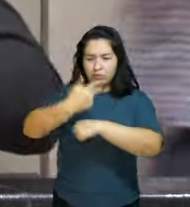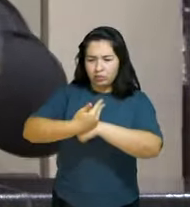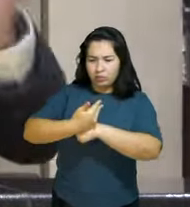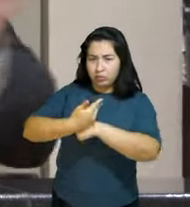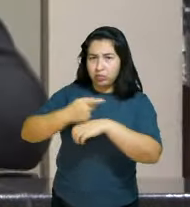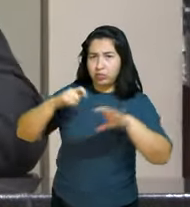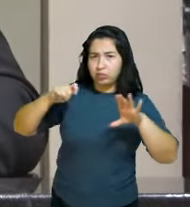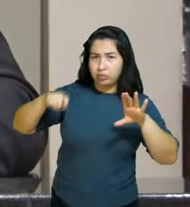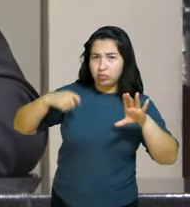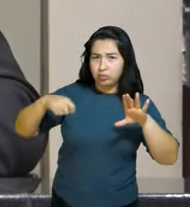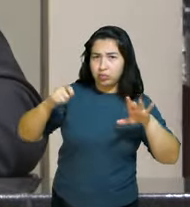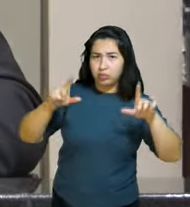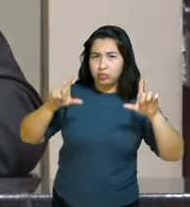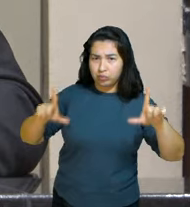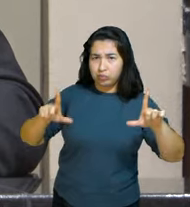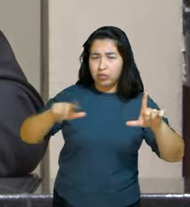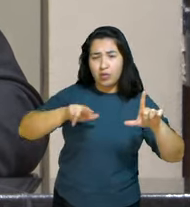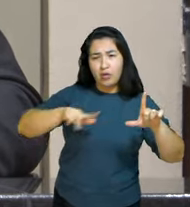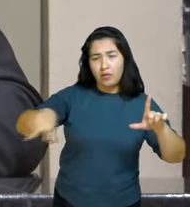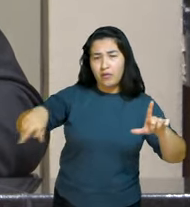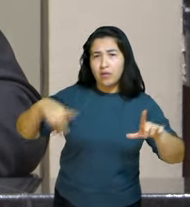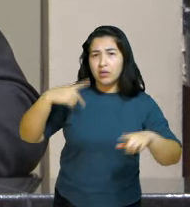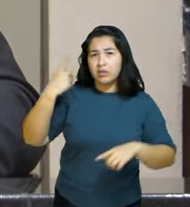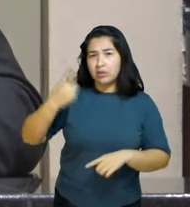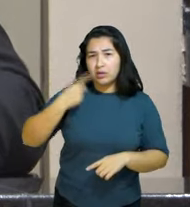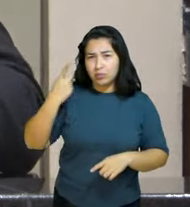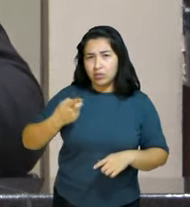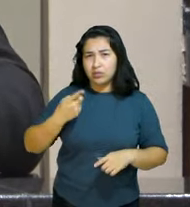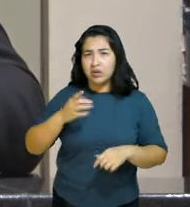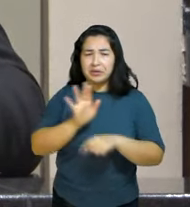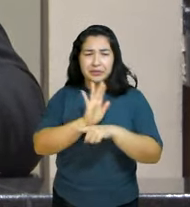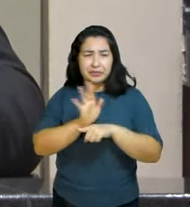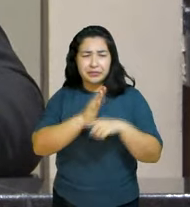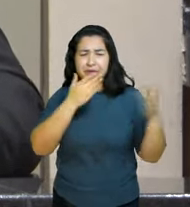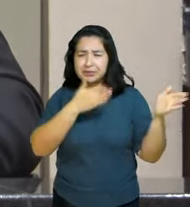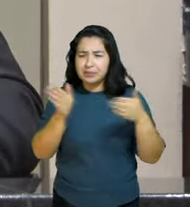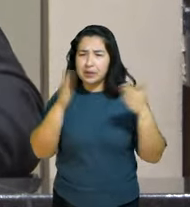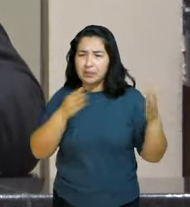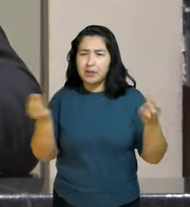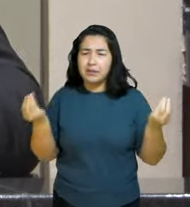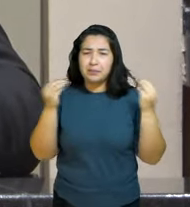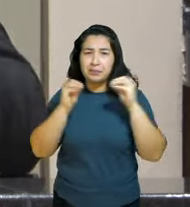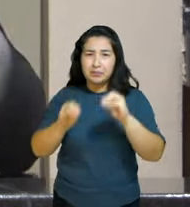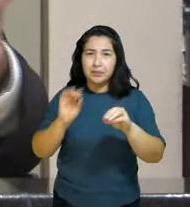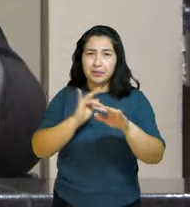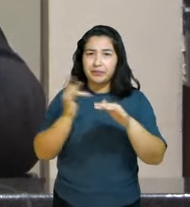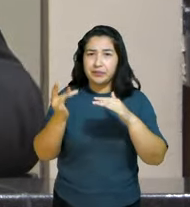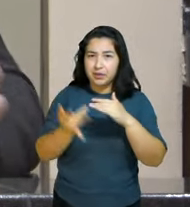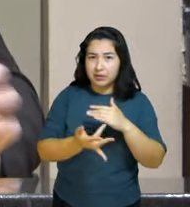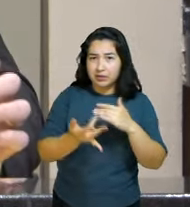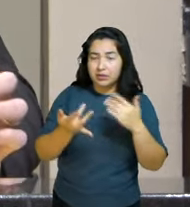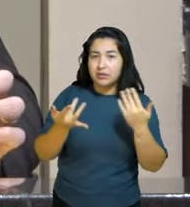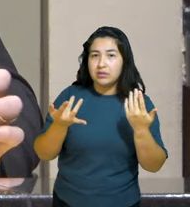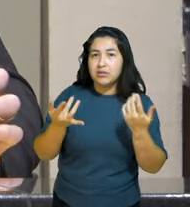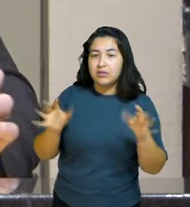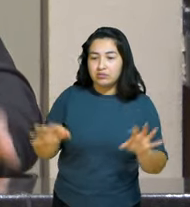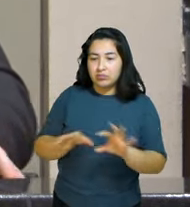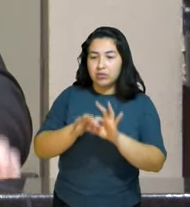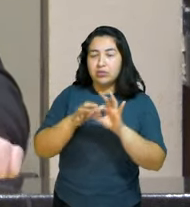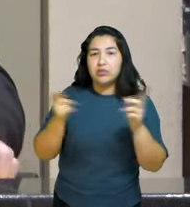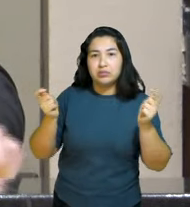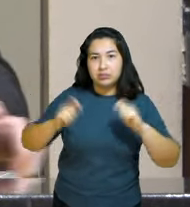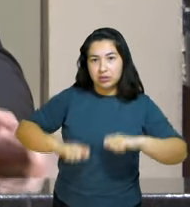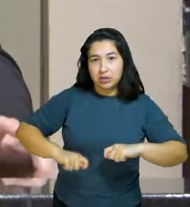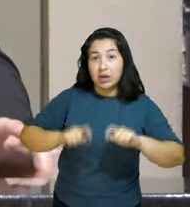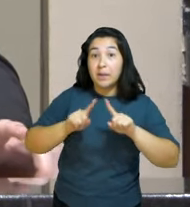teve uma sequência de parlamentares se manifestando com vídeos, e tudo isso foi muito importante para que a gente pudesse se unir, tivesse esse momento da audiência pública. Mas